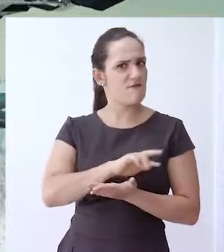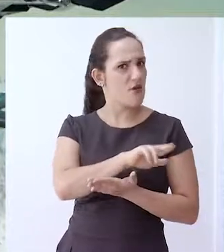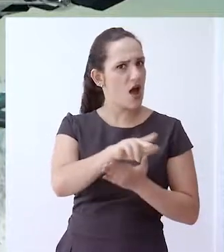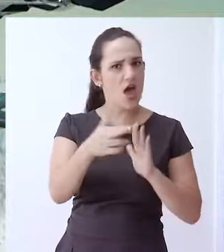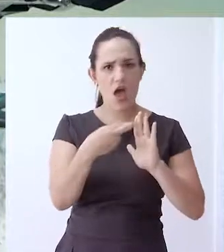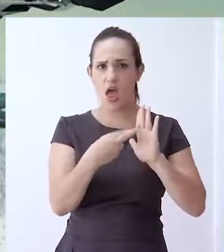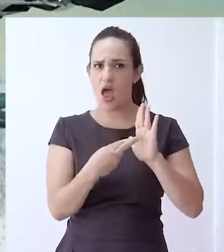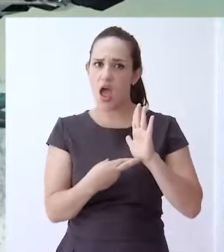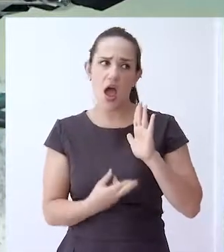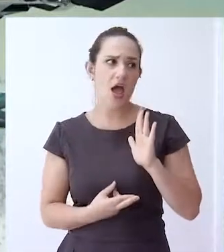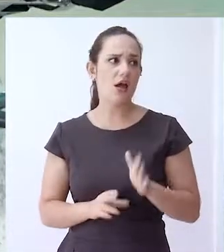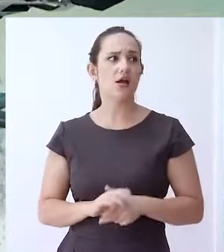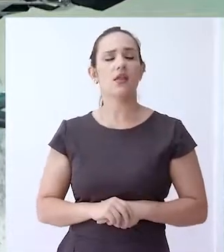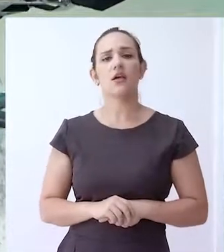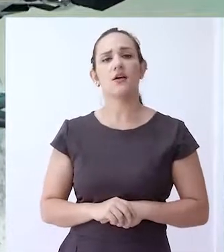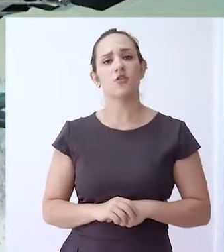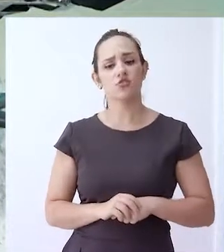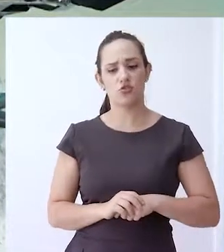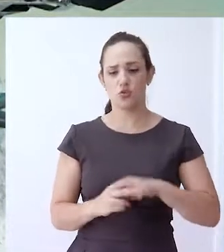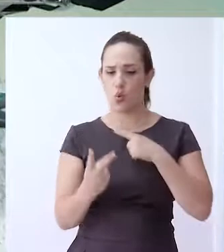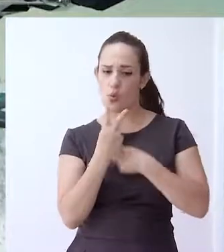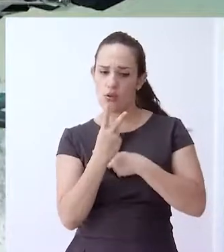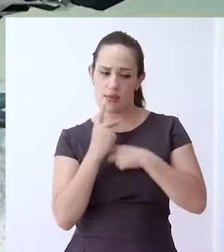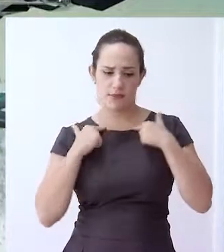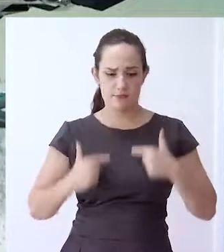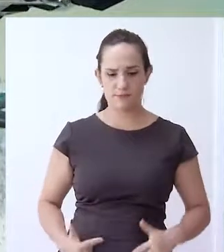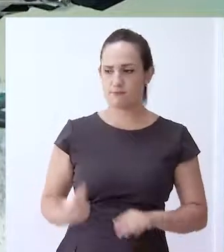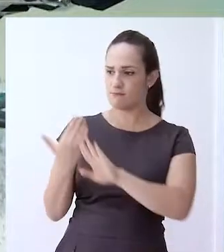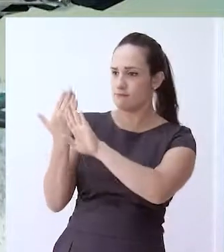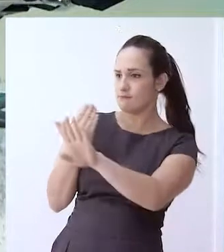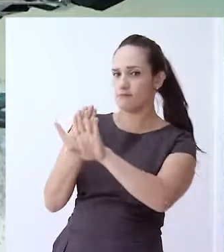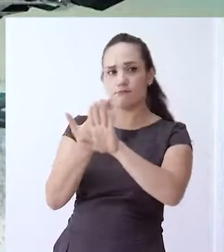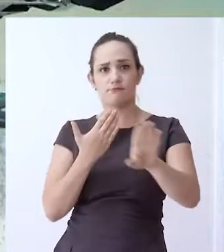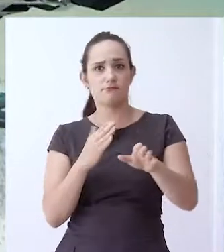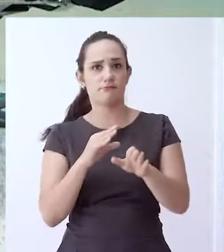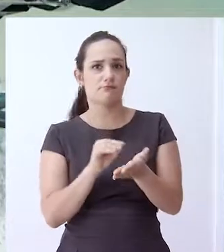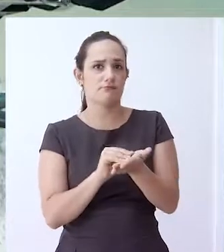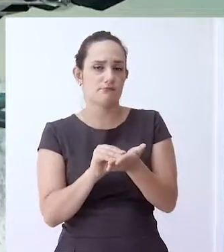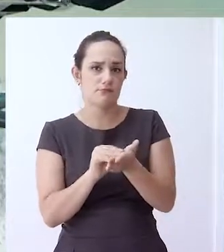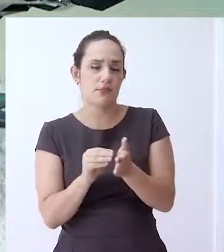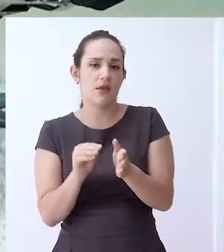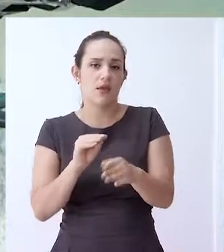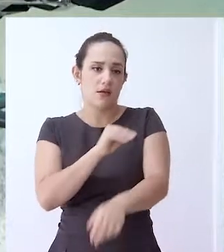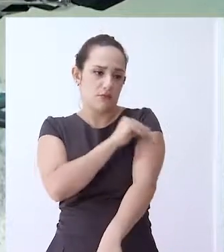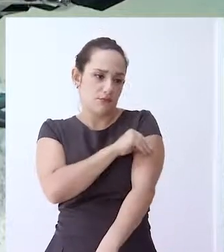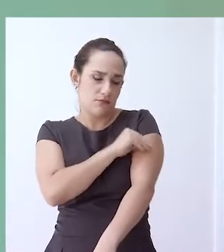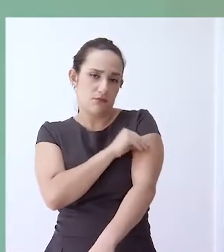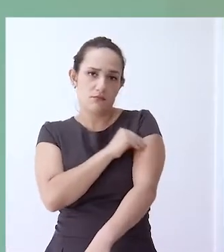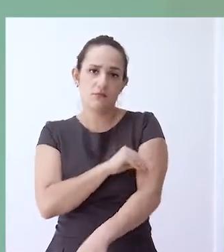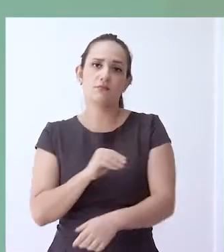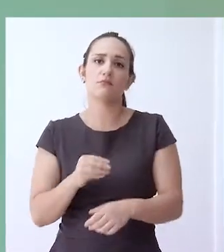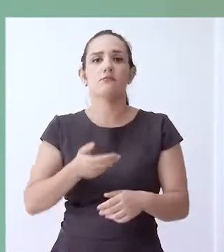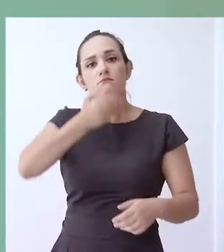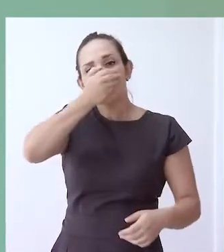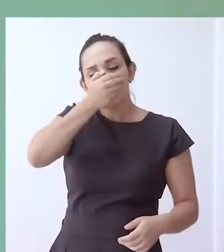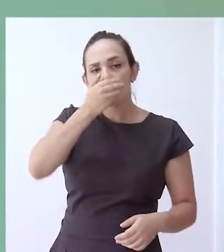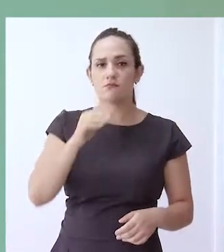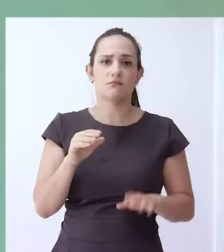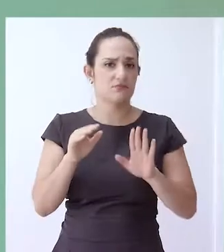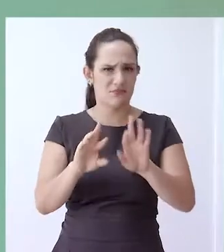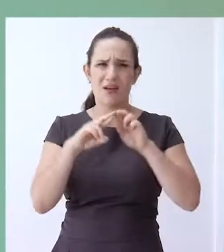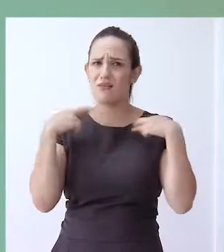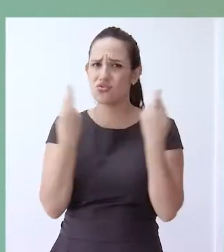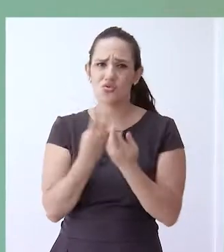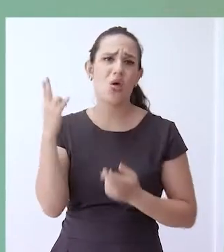Foram adotadas diversas medidas de biossegurança, distanciamento, álcool gel, máscara, e